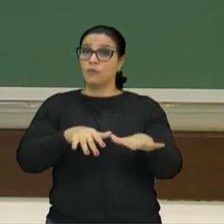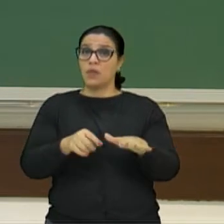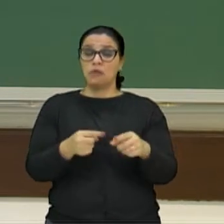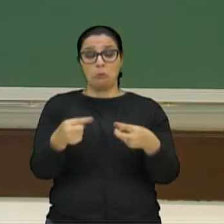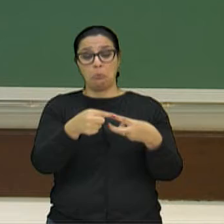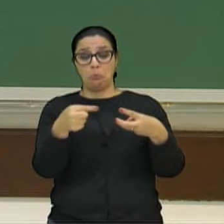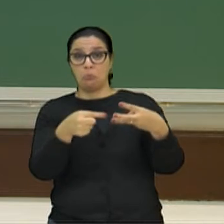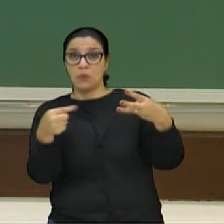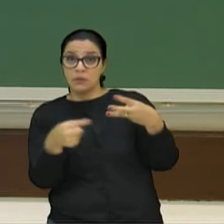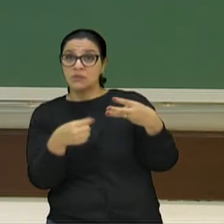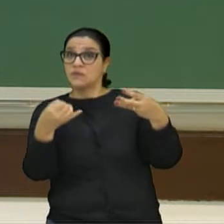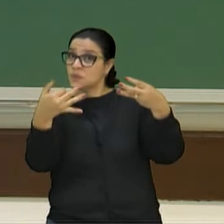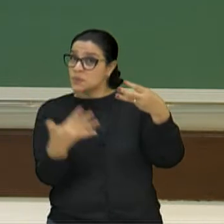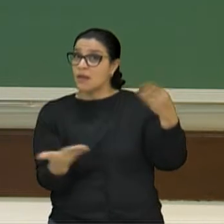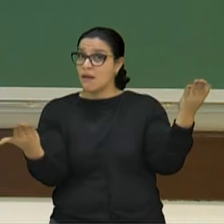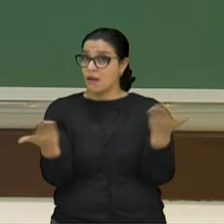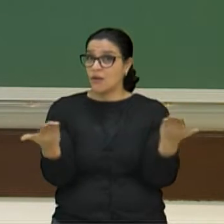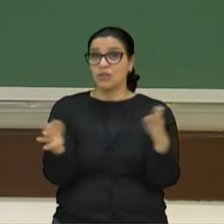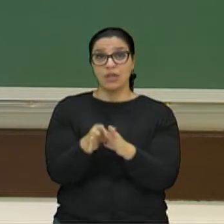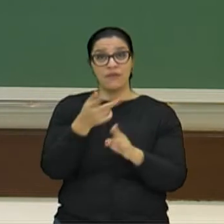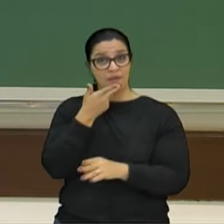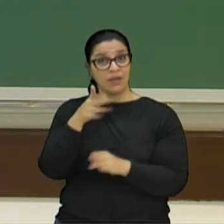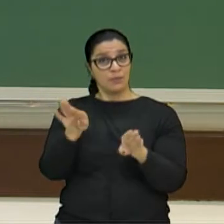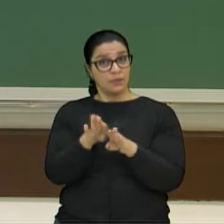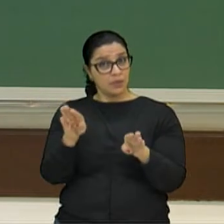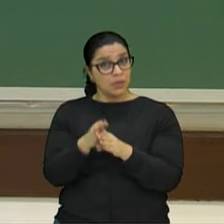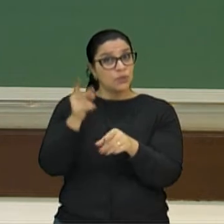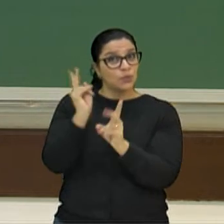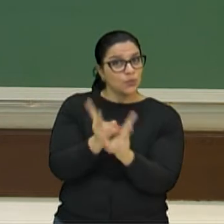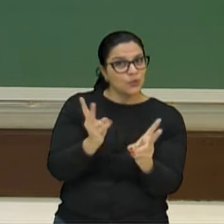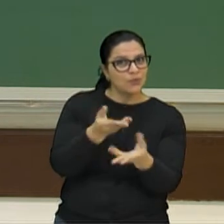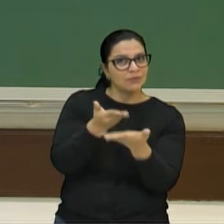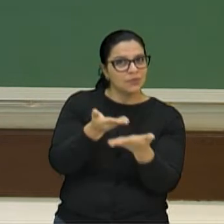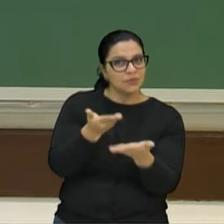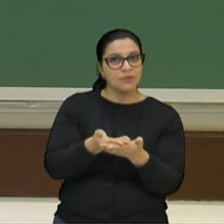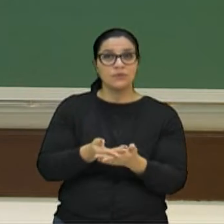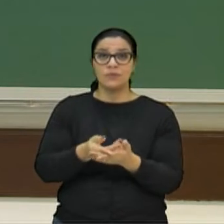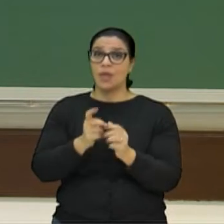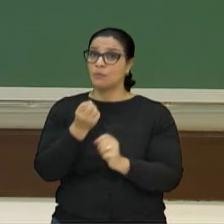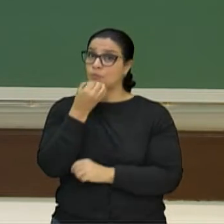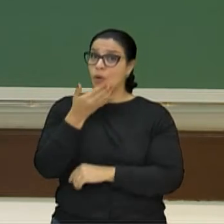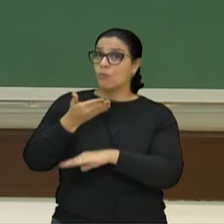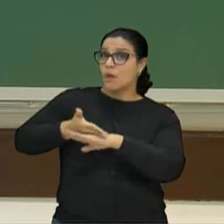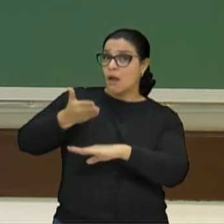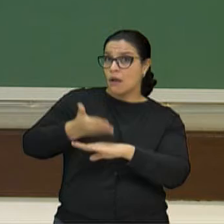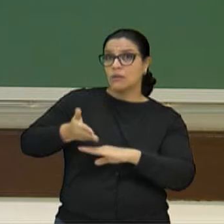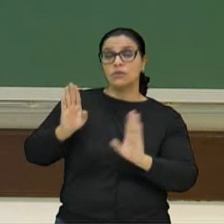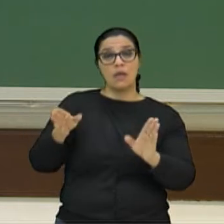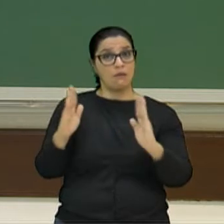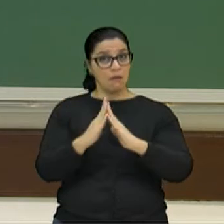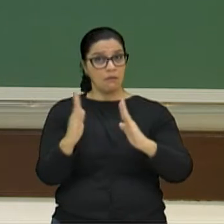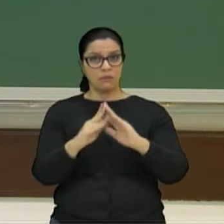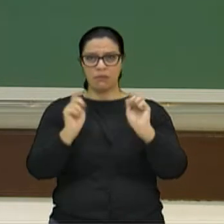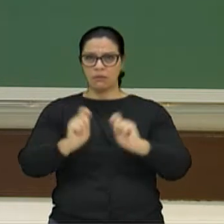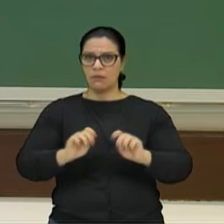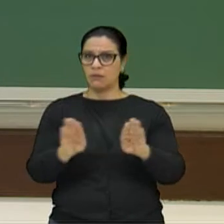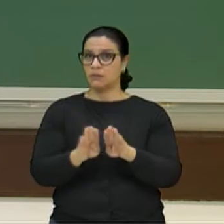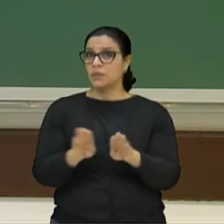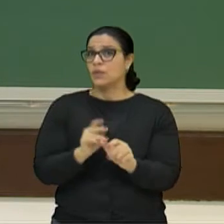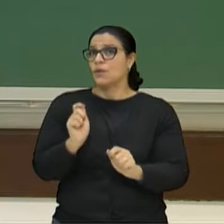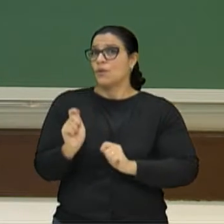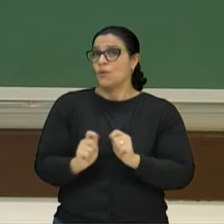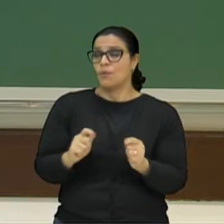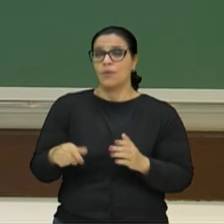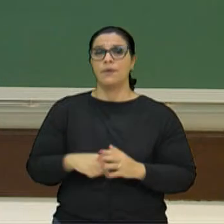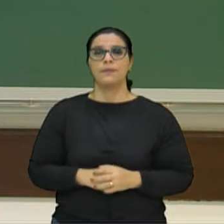dessas ginásticas que nós vamos falar, já falamos e estamos falando, pode ser praticada em casa, né? Então são